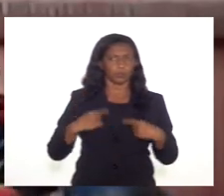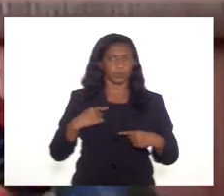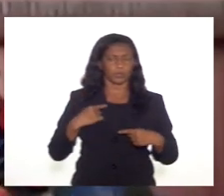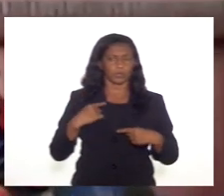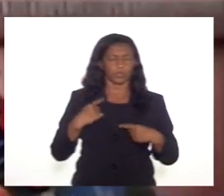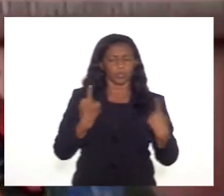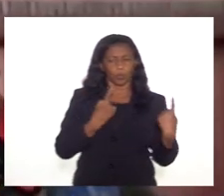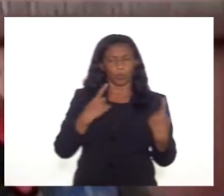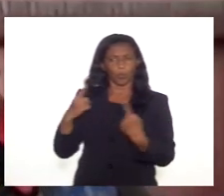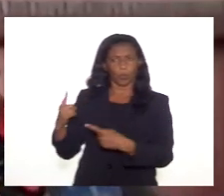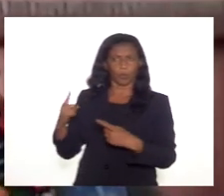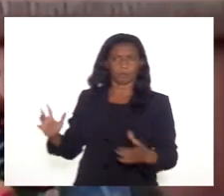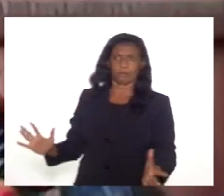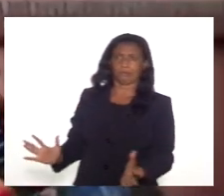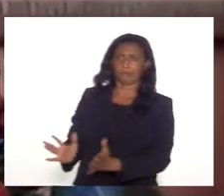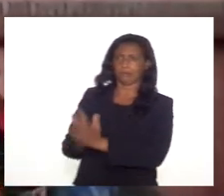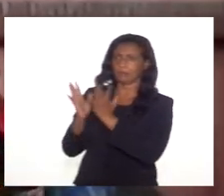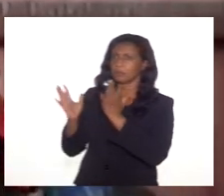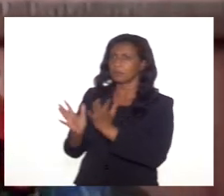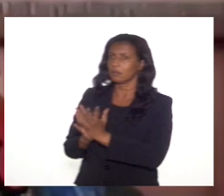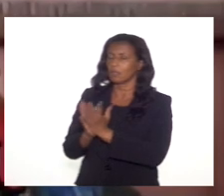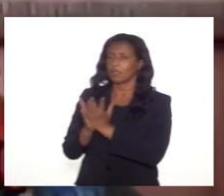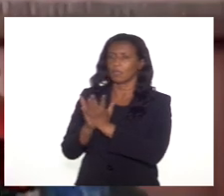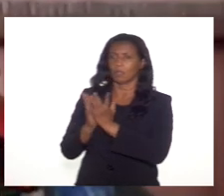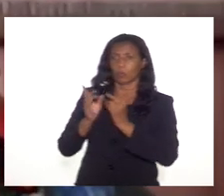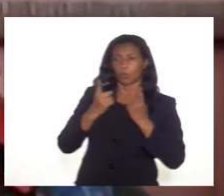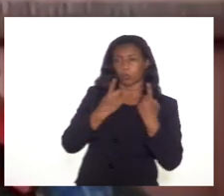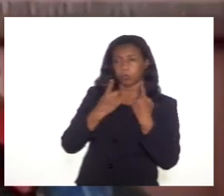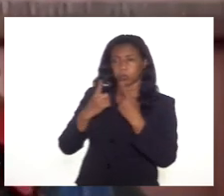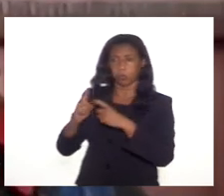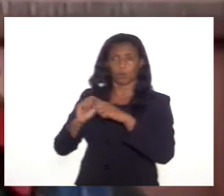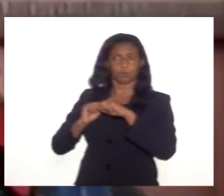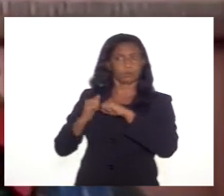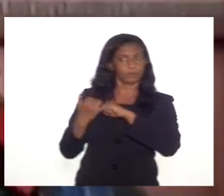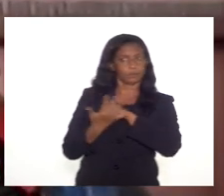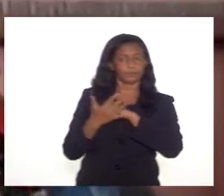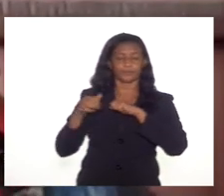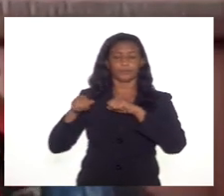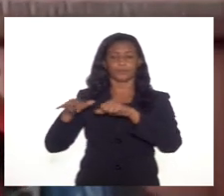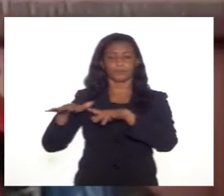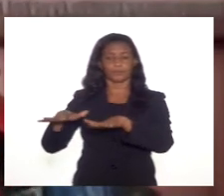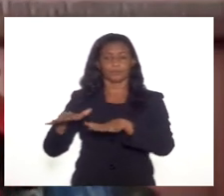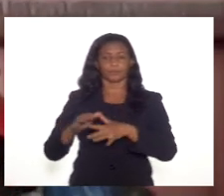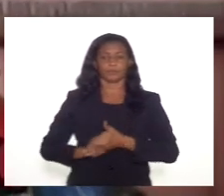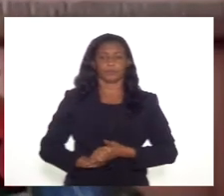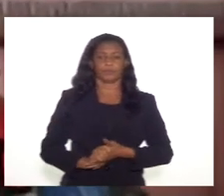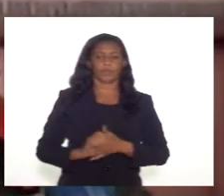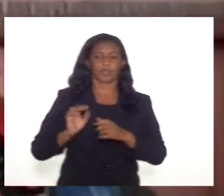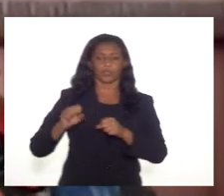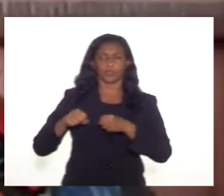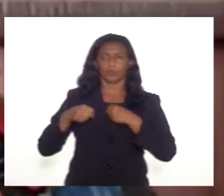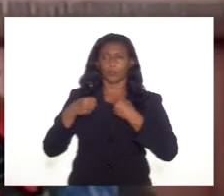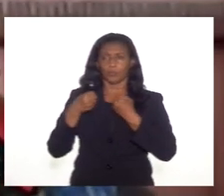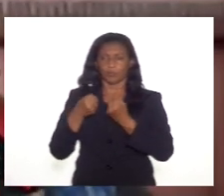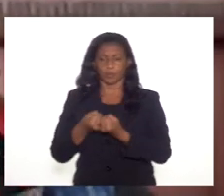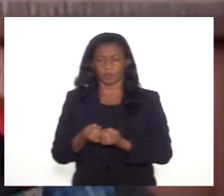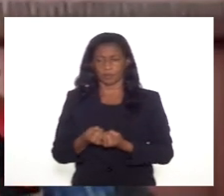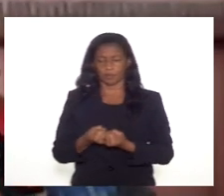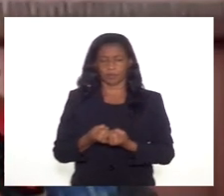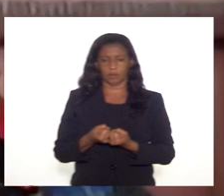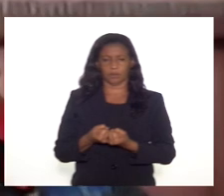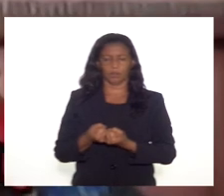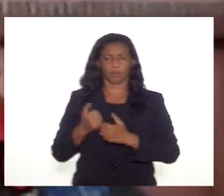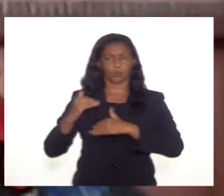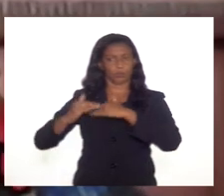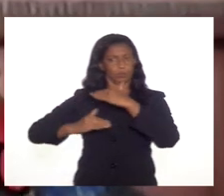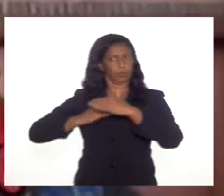enfrentamento à pobreza, de combate ao coronavírus, de fortalecimento dos